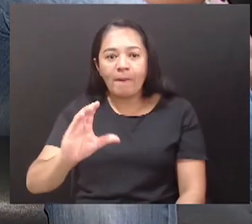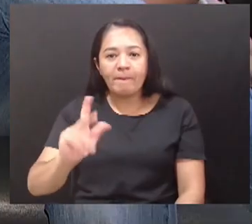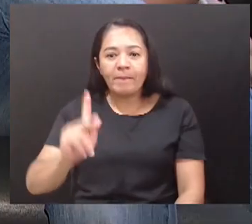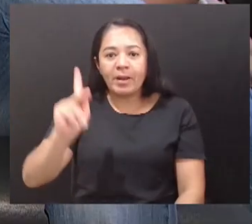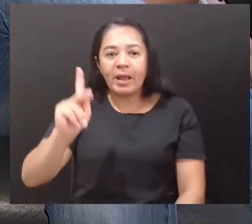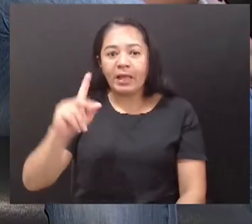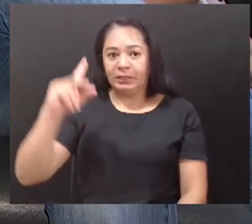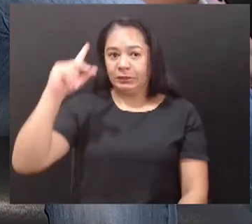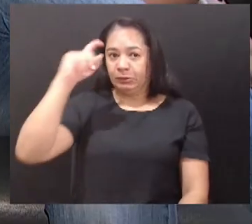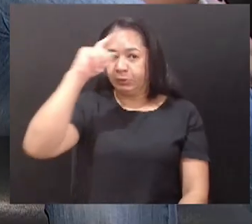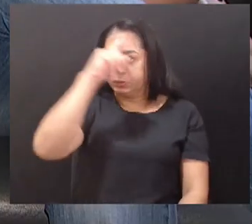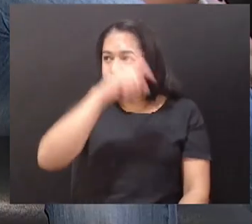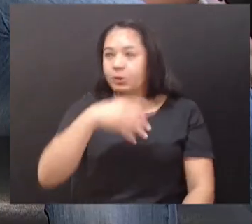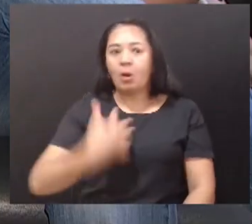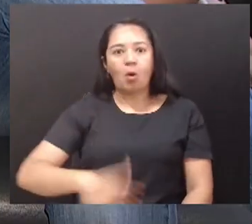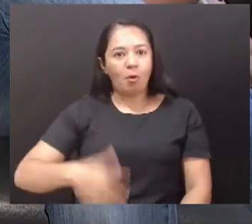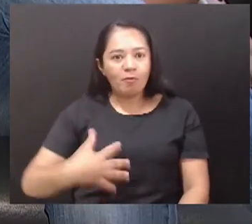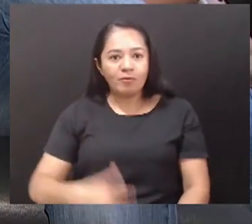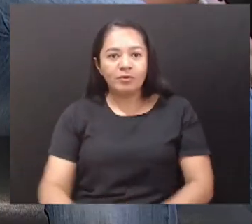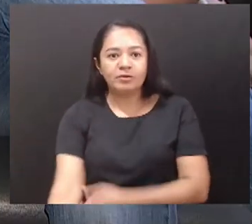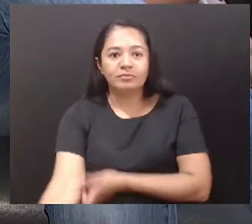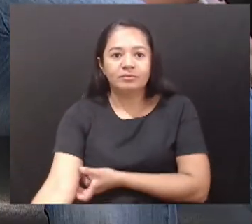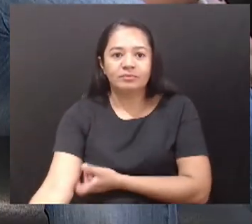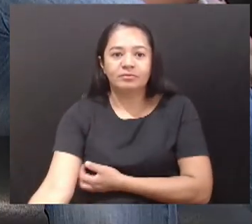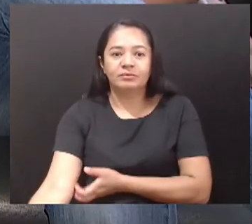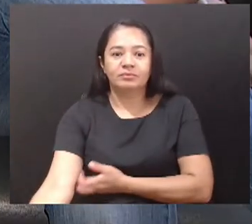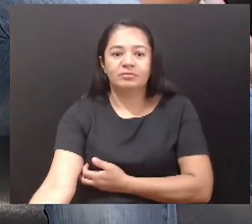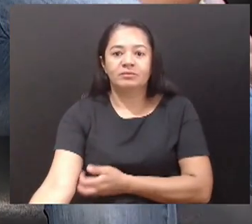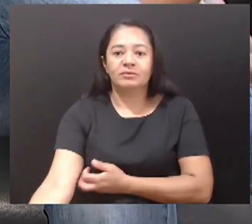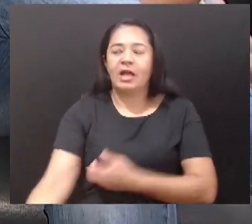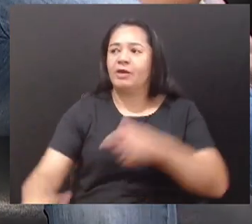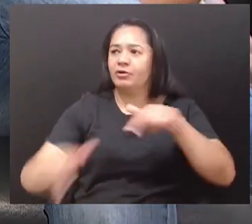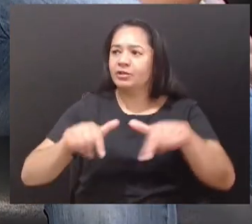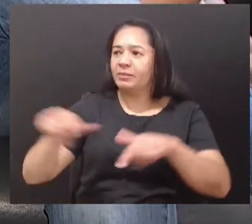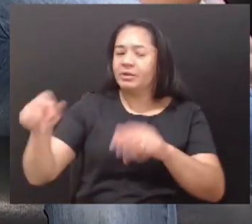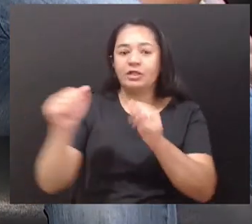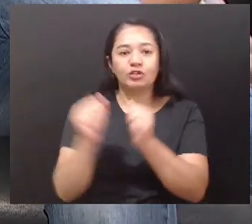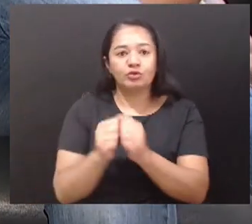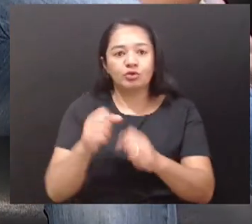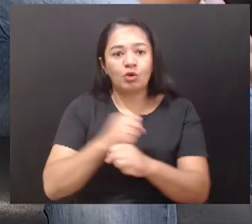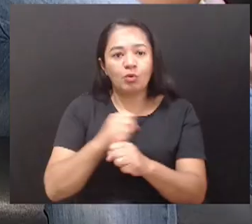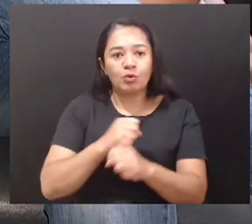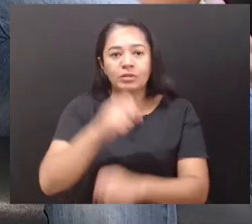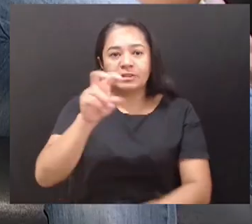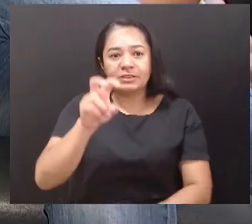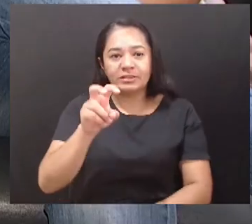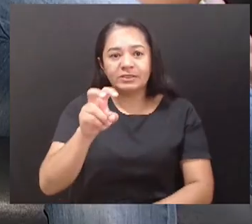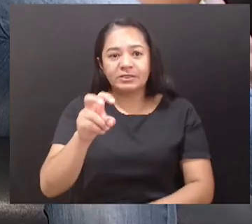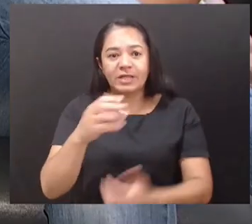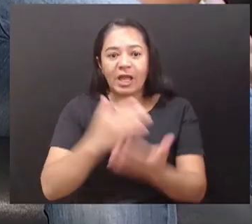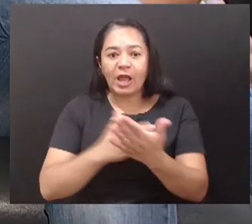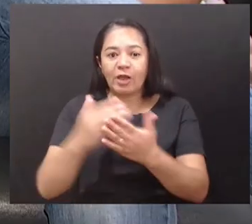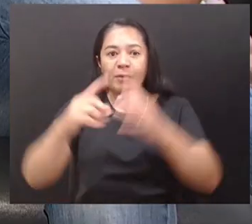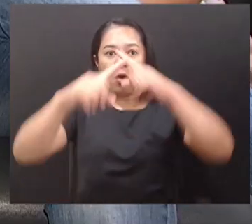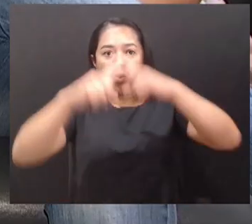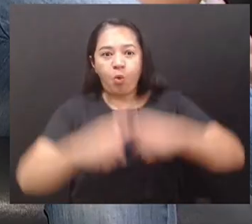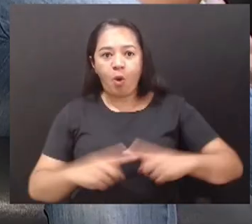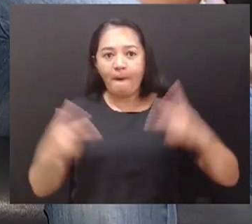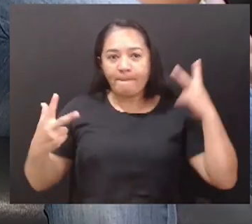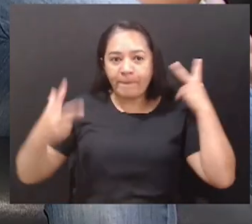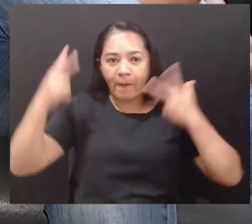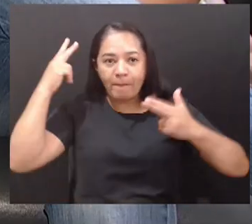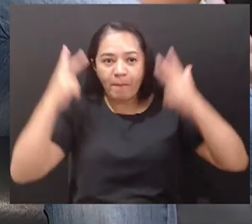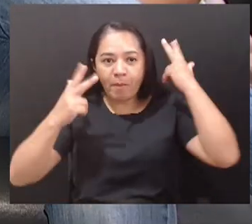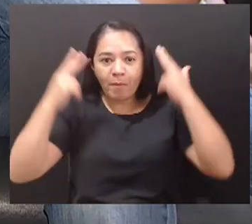dificuldade? Isso. E assim foi, eu trabalhei por 5, 6 anos com ele lá. Parecia um campeonato de corte de cabelo. O primeiro campeonato que tive aqui, na época, era a